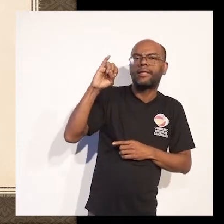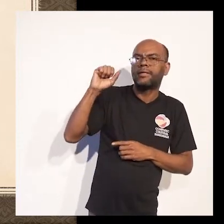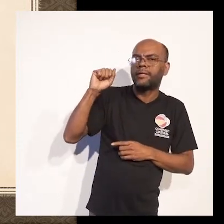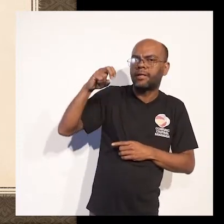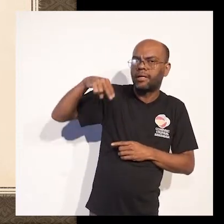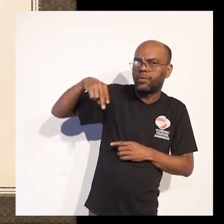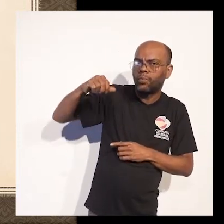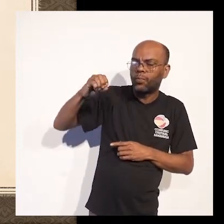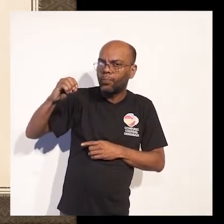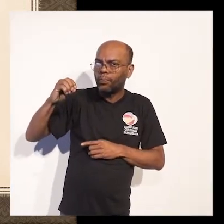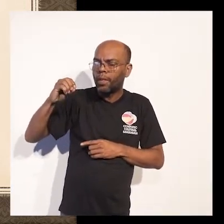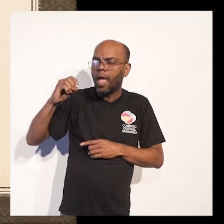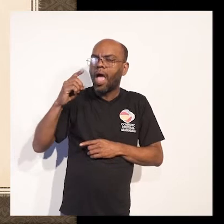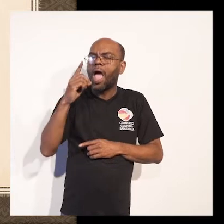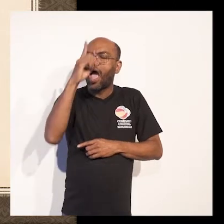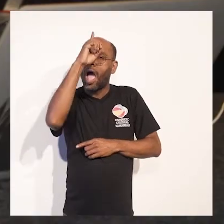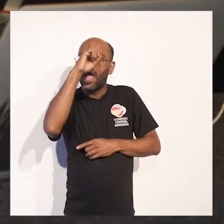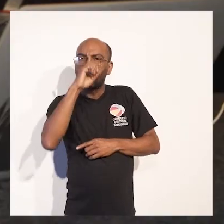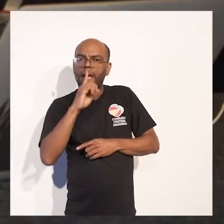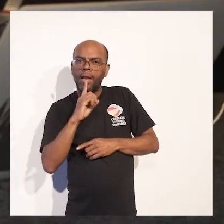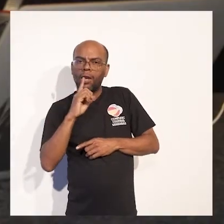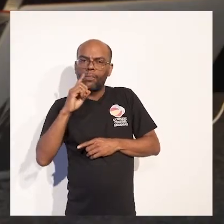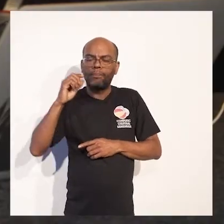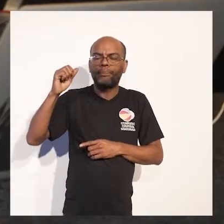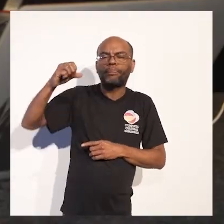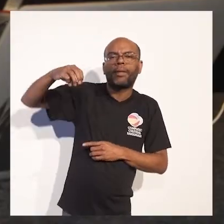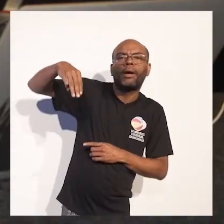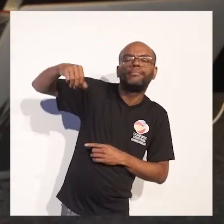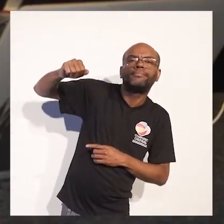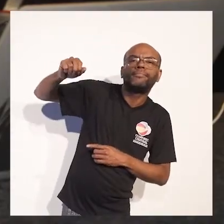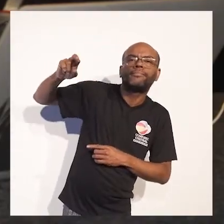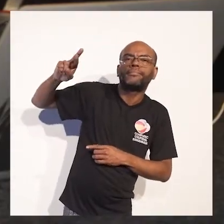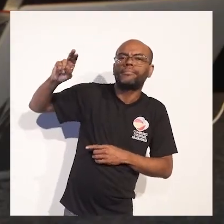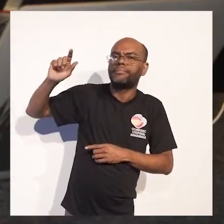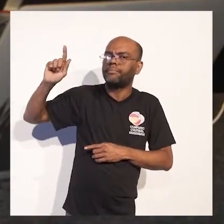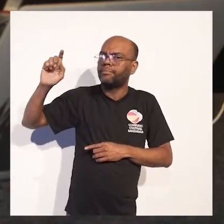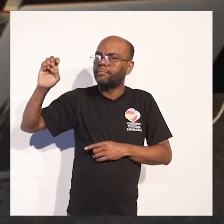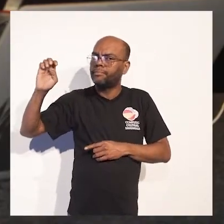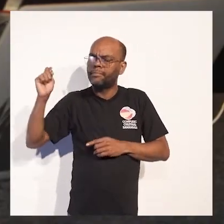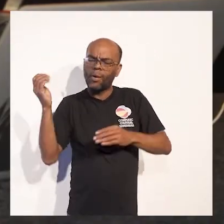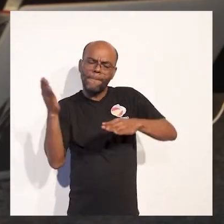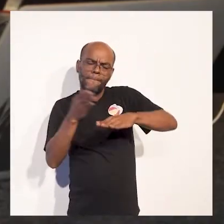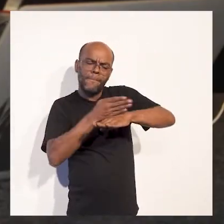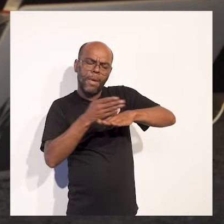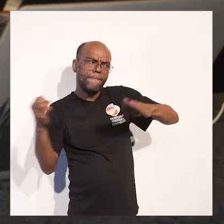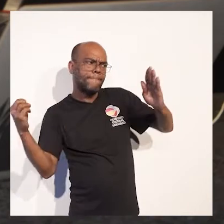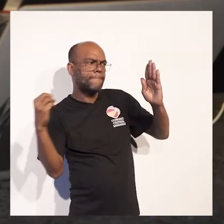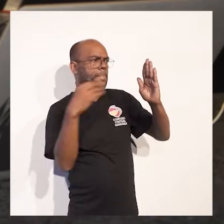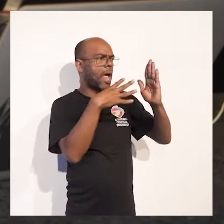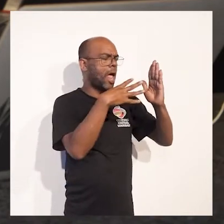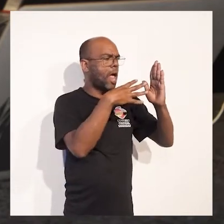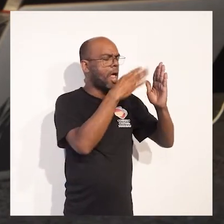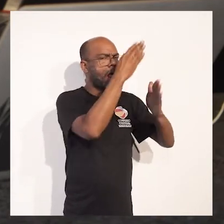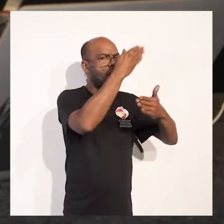amarelo e magenta. Então, quando a gente joga uma luz branca nessas cores pigmento